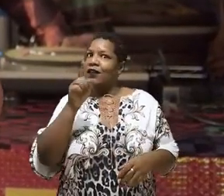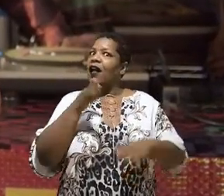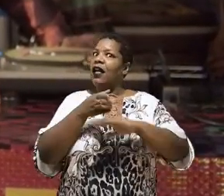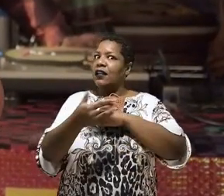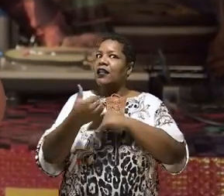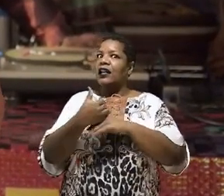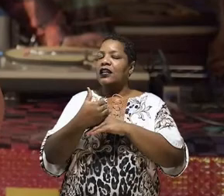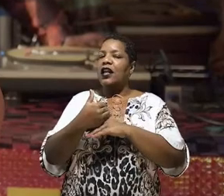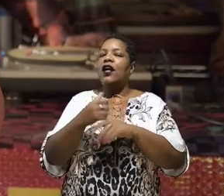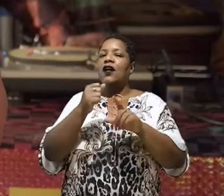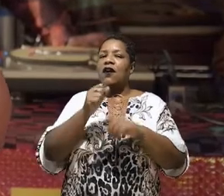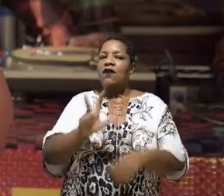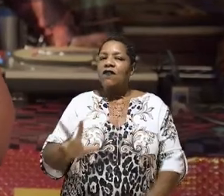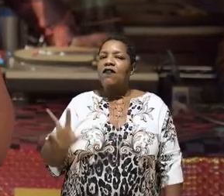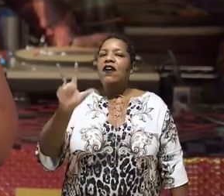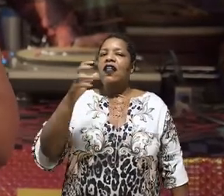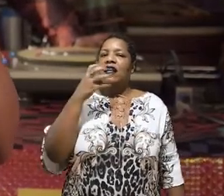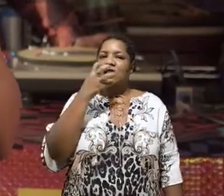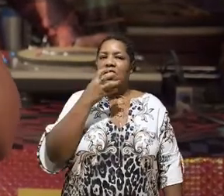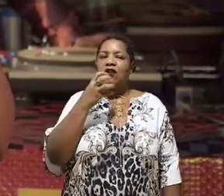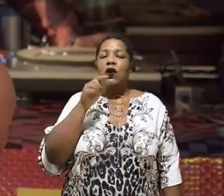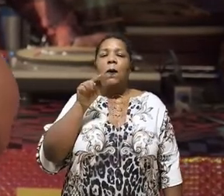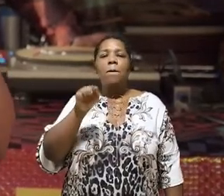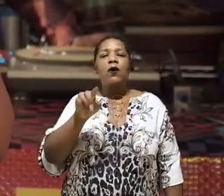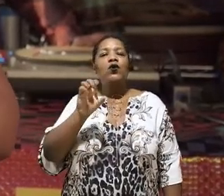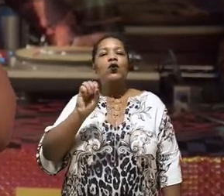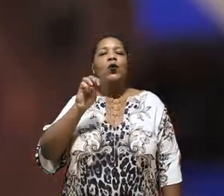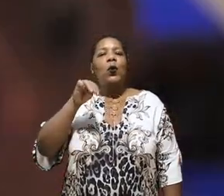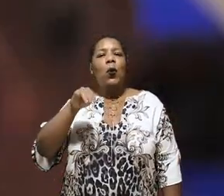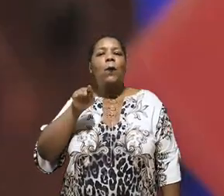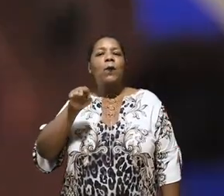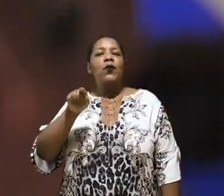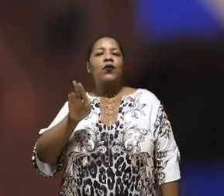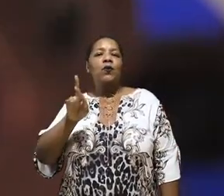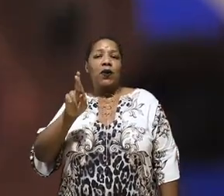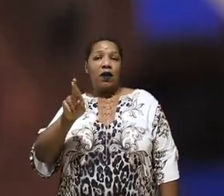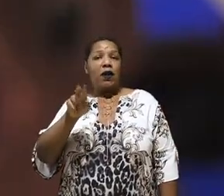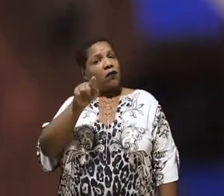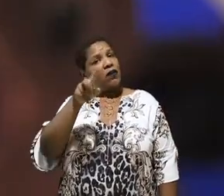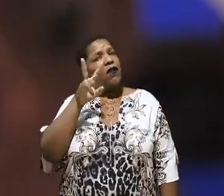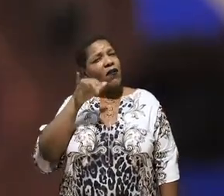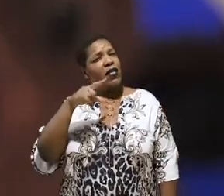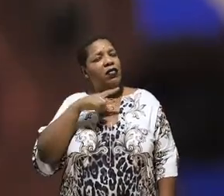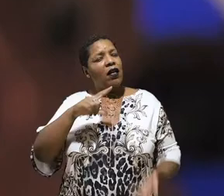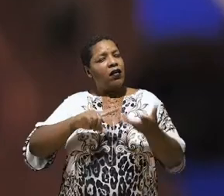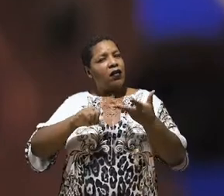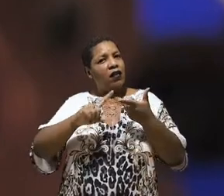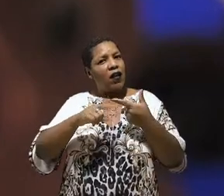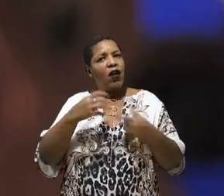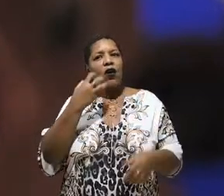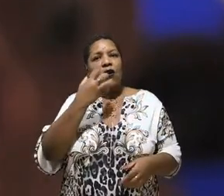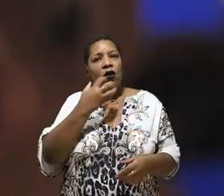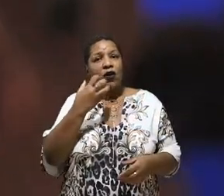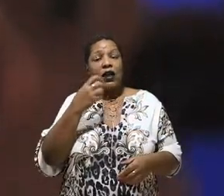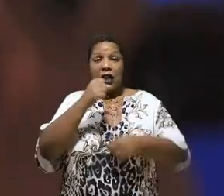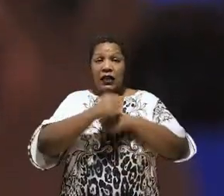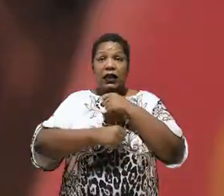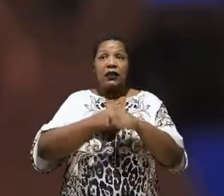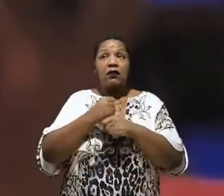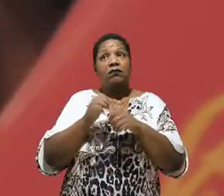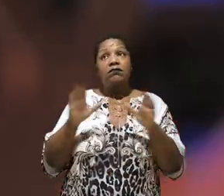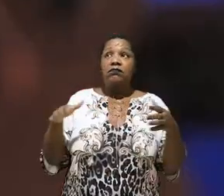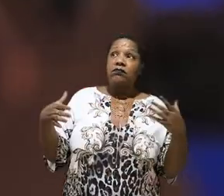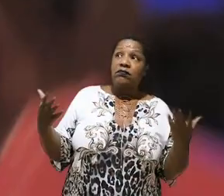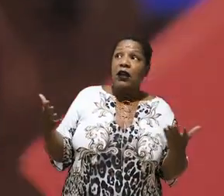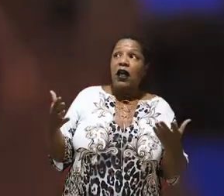Não deixe de acessar Nossa plataforma favela saude.com.br lá vocês vão ter vários conteúdos da edição desse ano